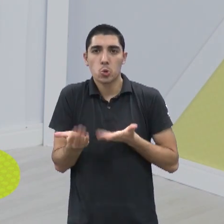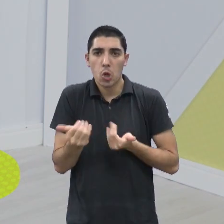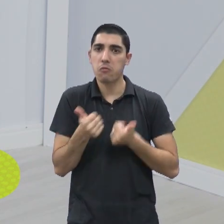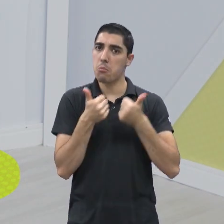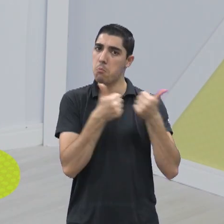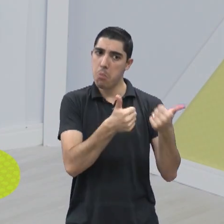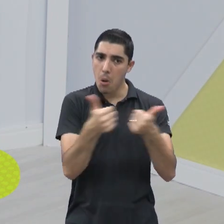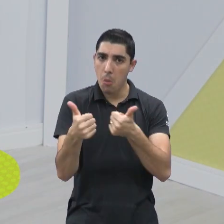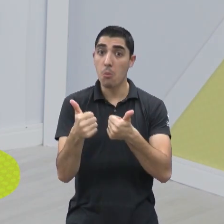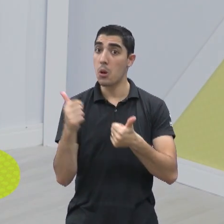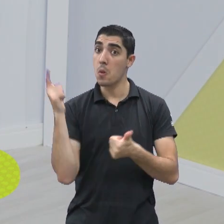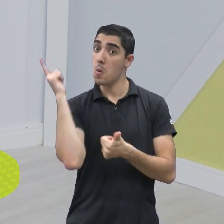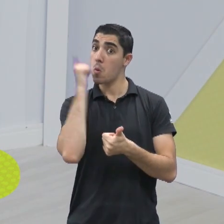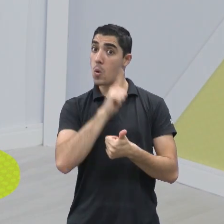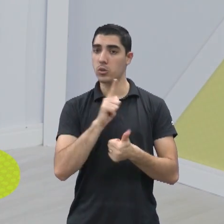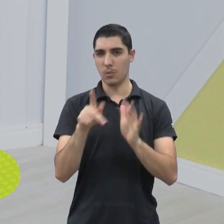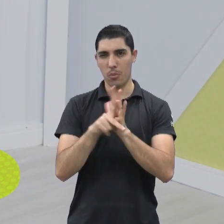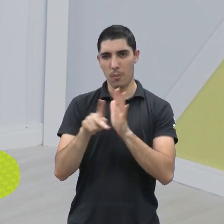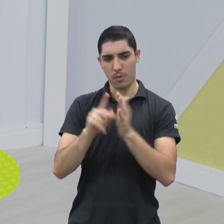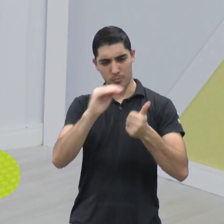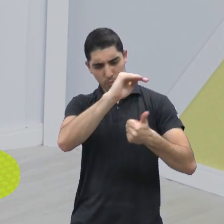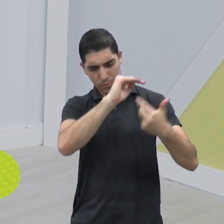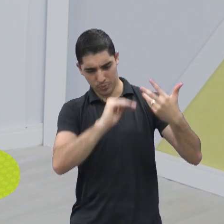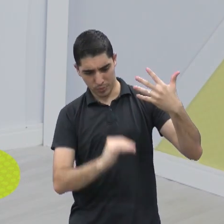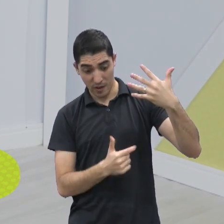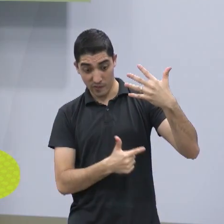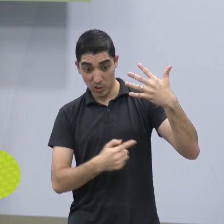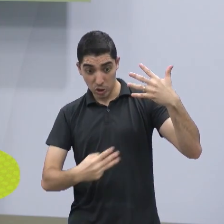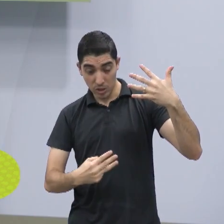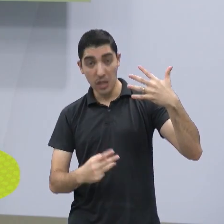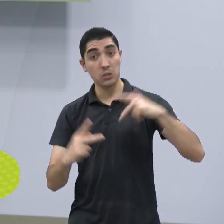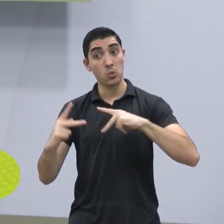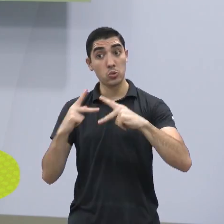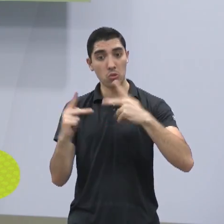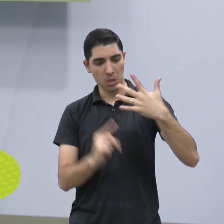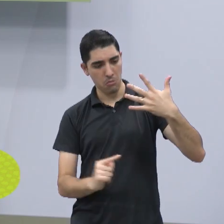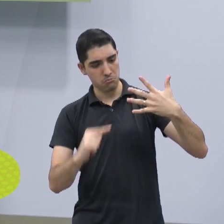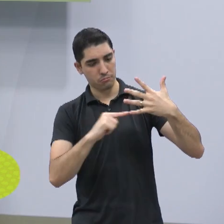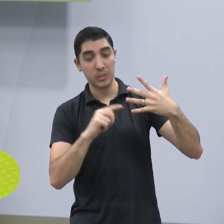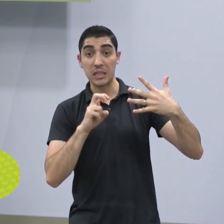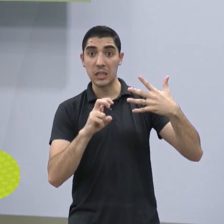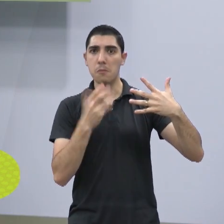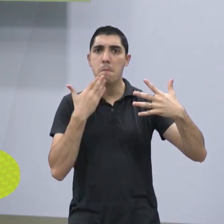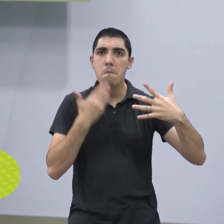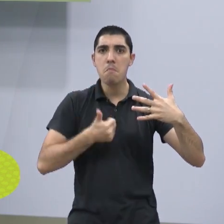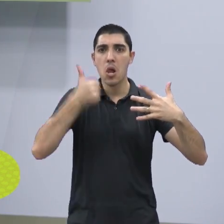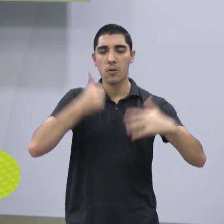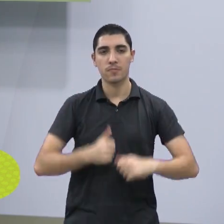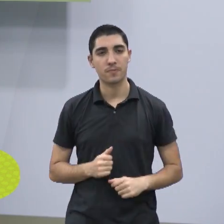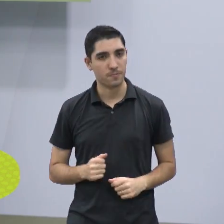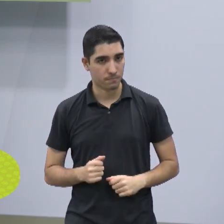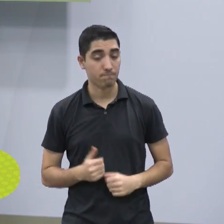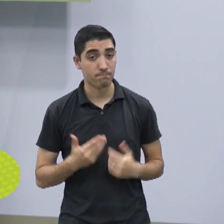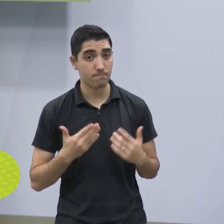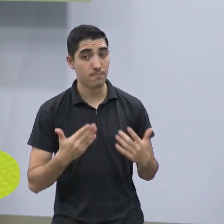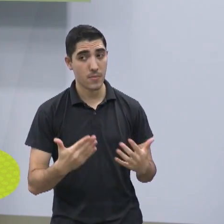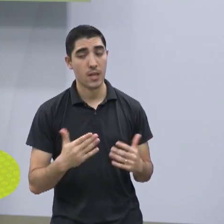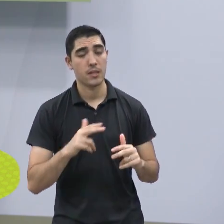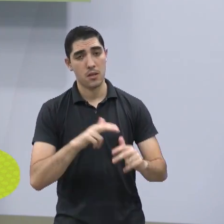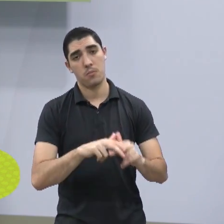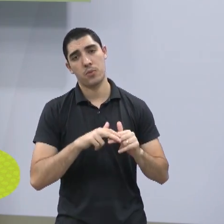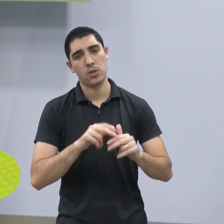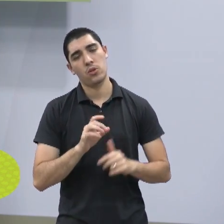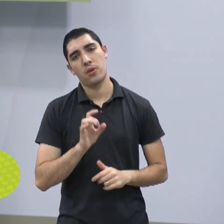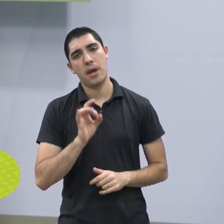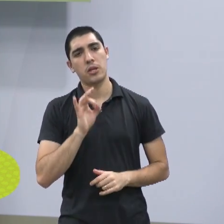melhor campanha dentre 23 equipes, uma baita campanha, né? A molecada é boa também, né, do São José, não é só o time